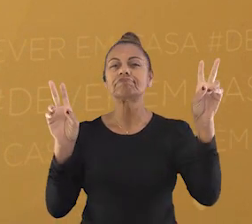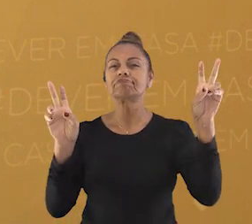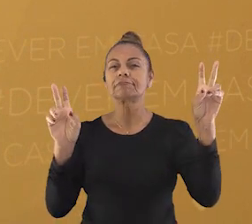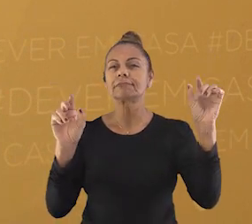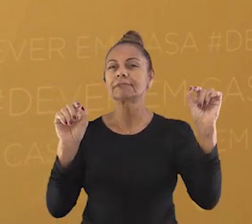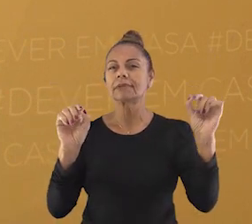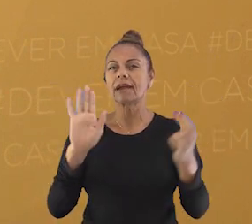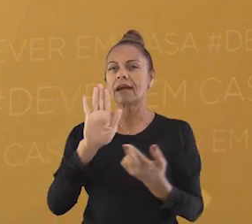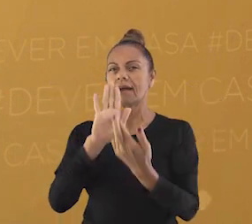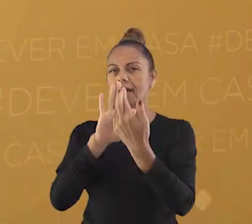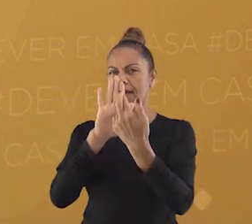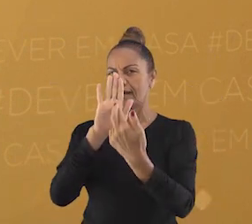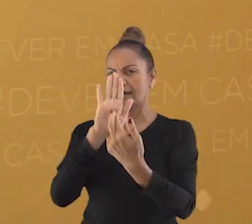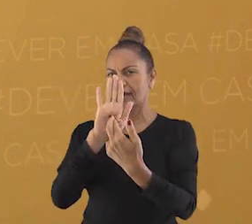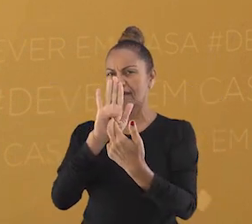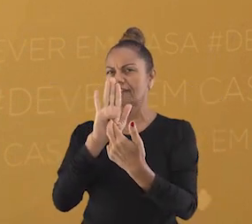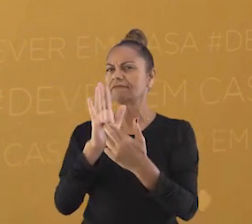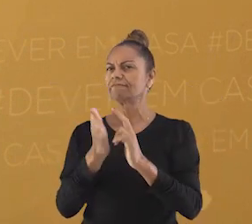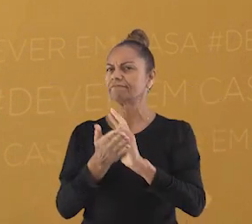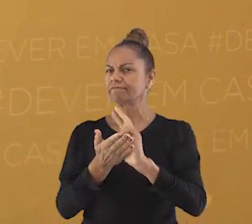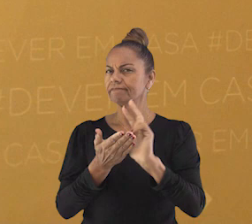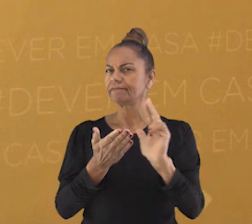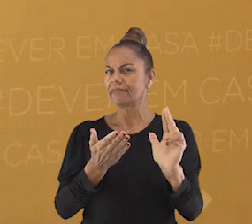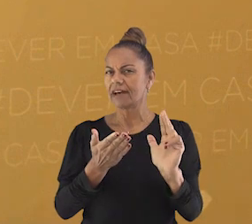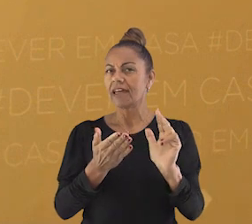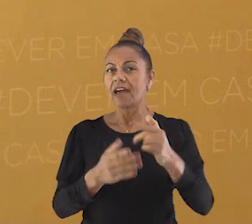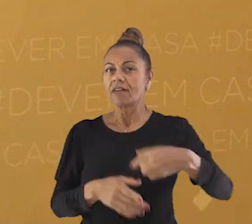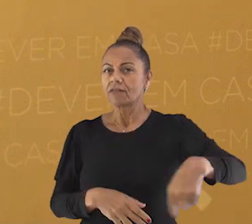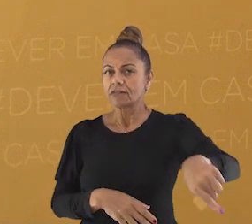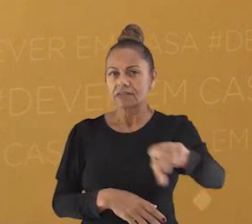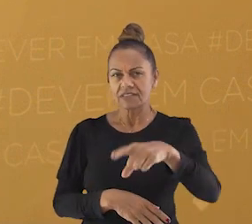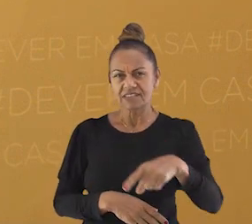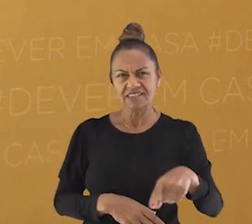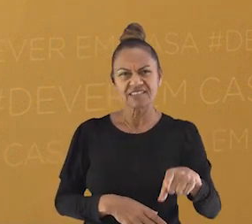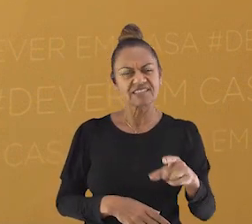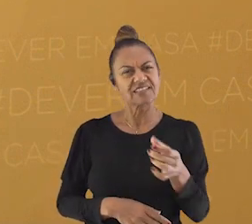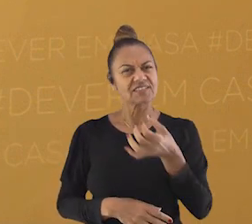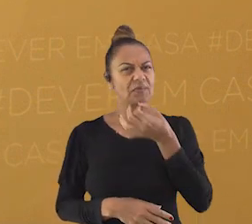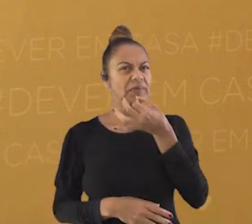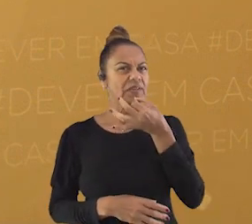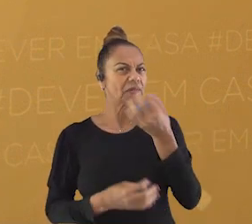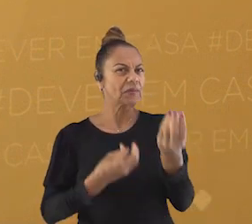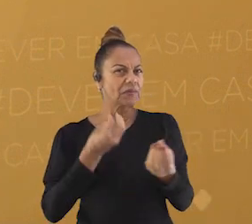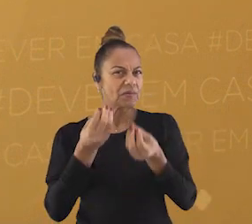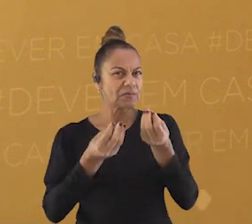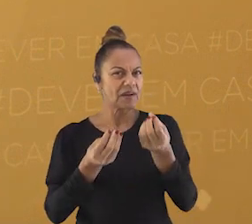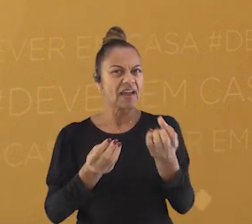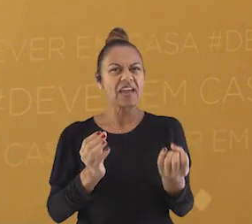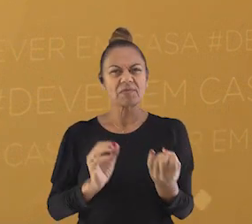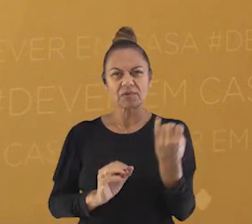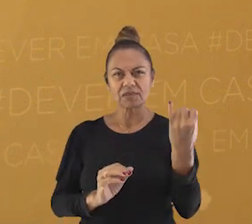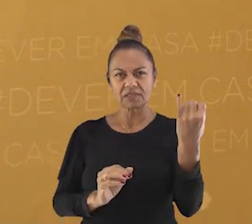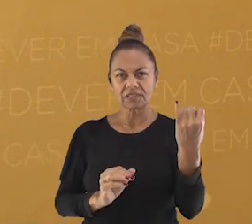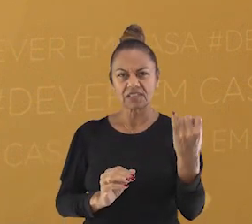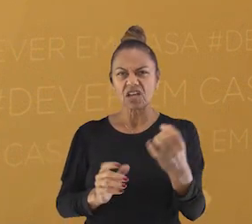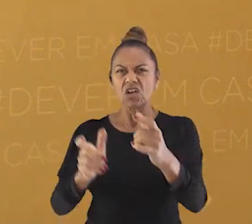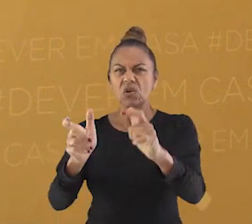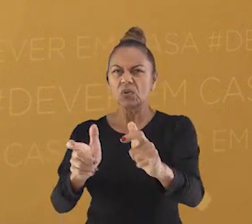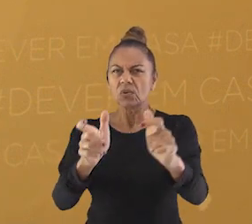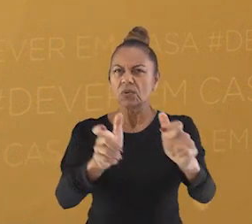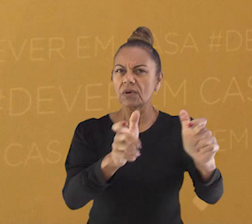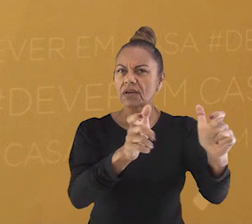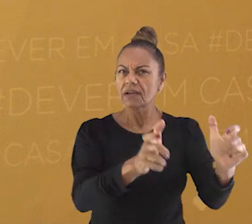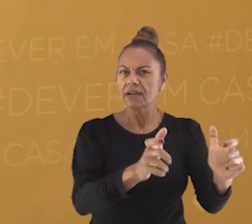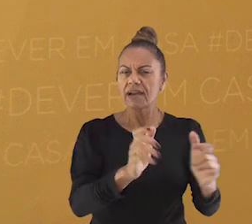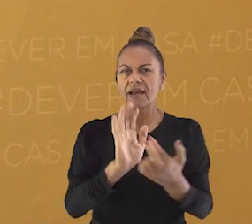regras. Vocês acham que as regras são importantes na nossa vida? Será que todos os lugares têm as mesmas